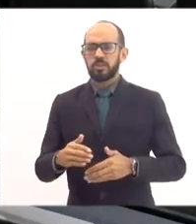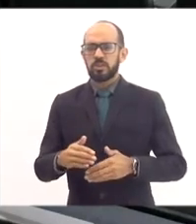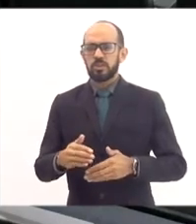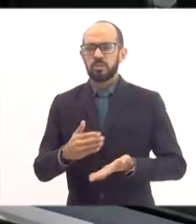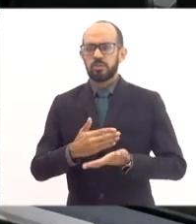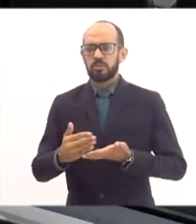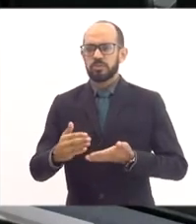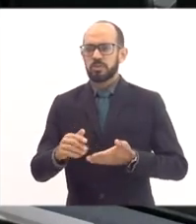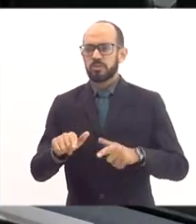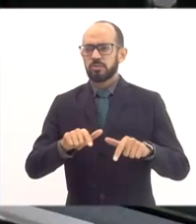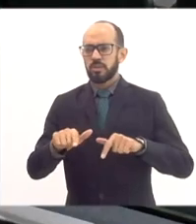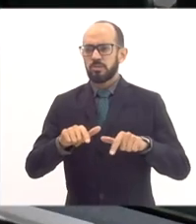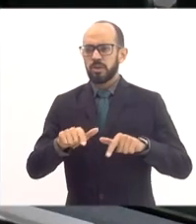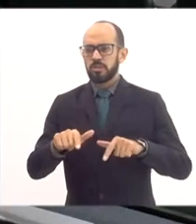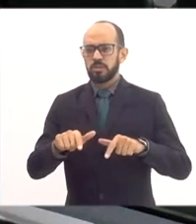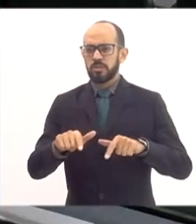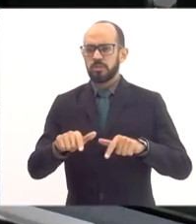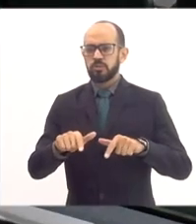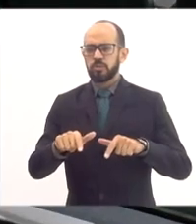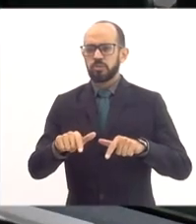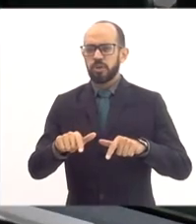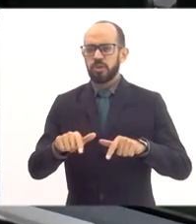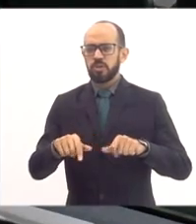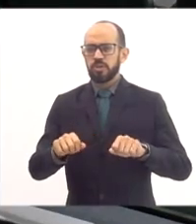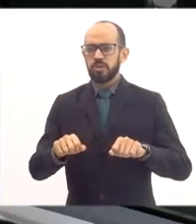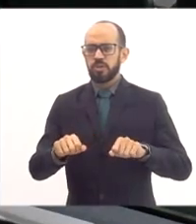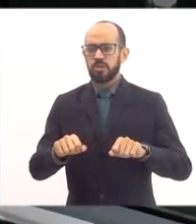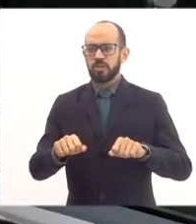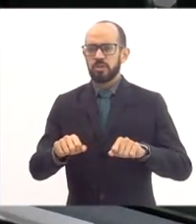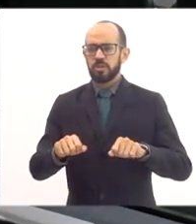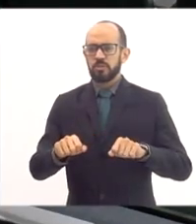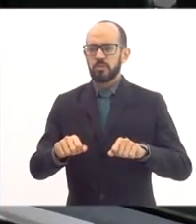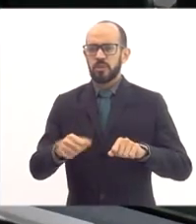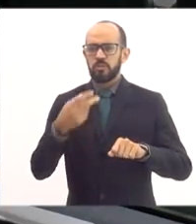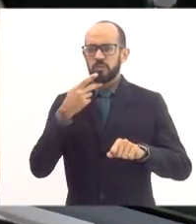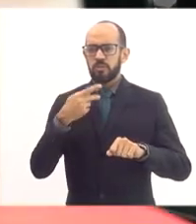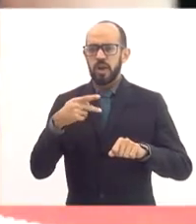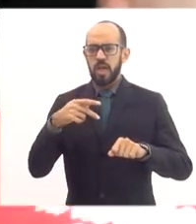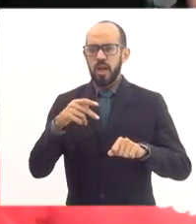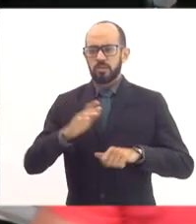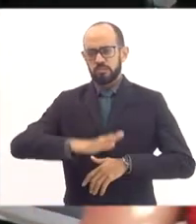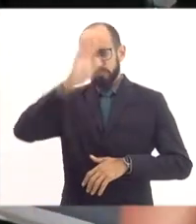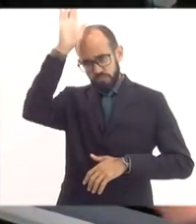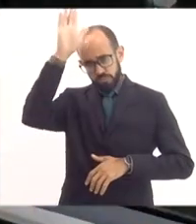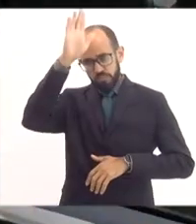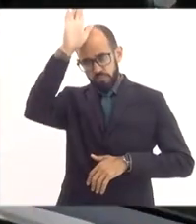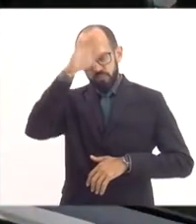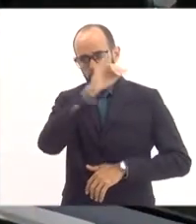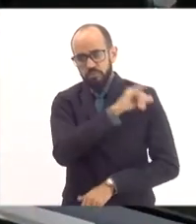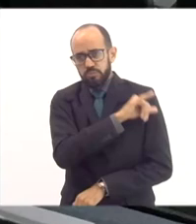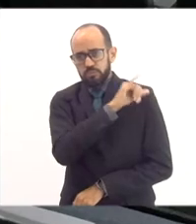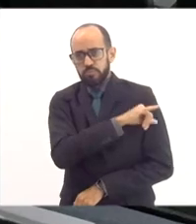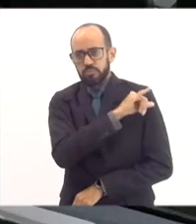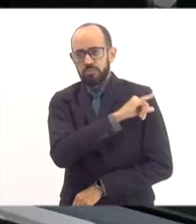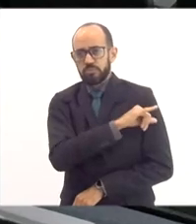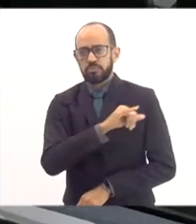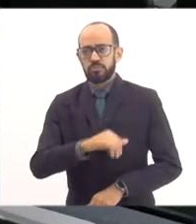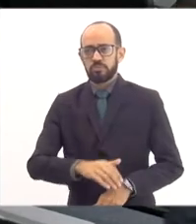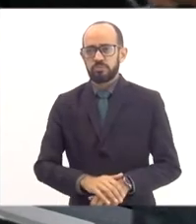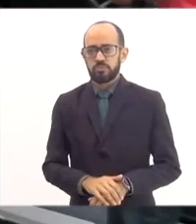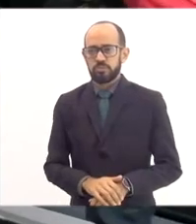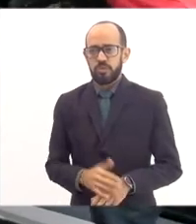com vistas a tratarmos dos concursos do Corpo de Bombeiros Militar do Estado do Rio de Janeiro.